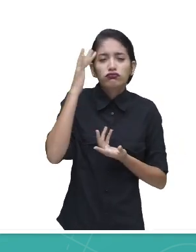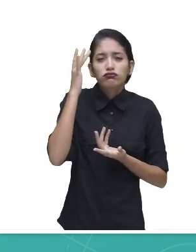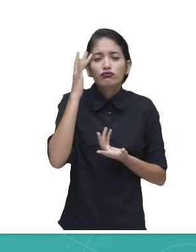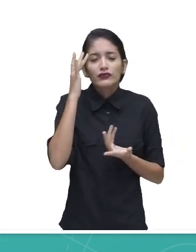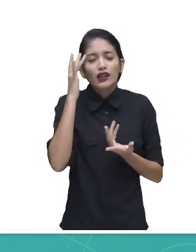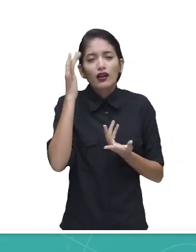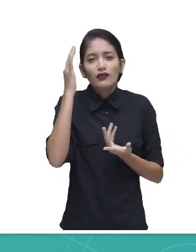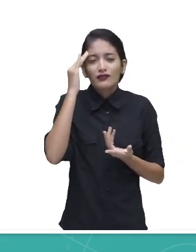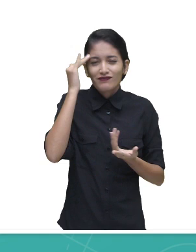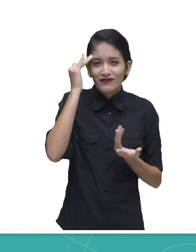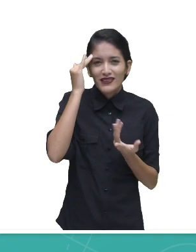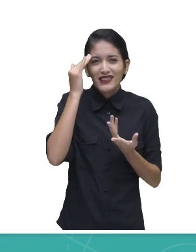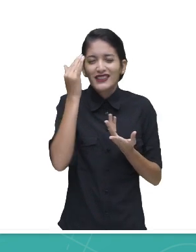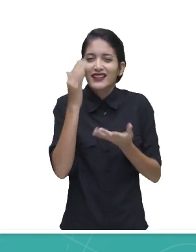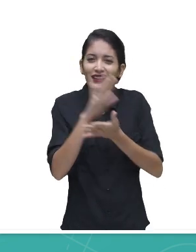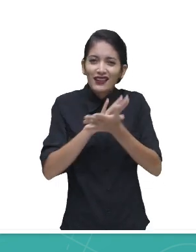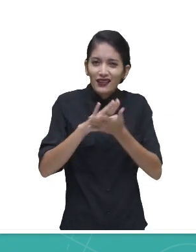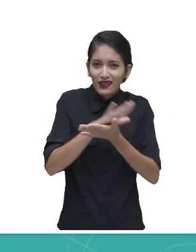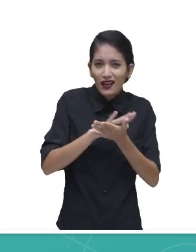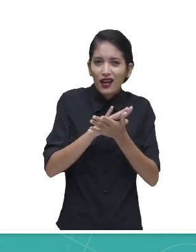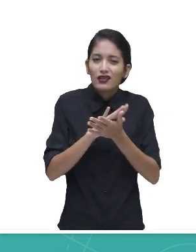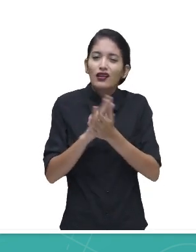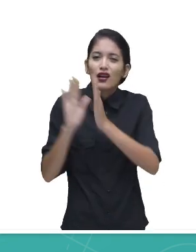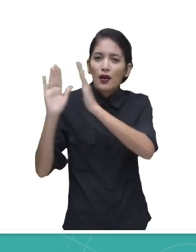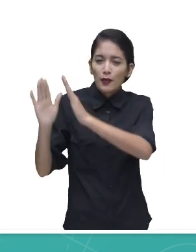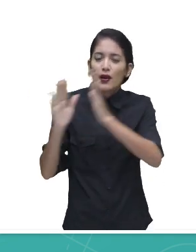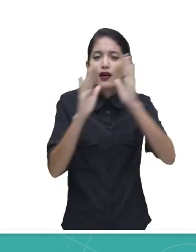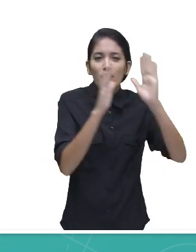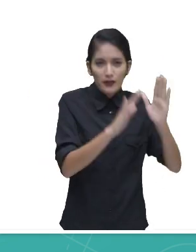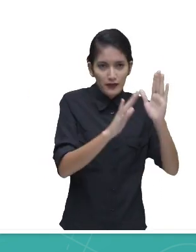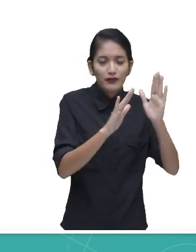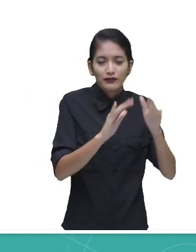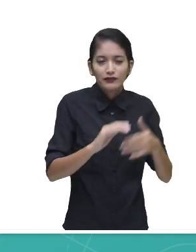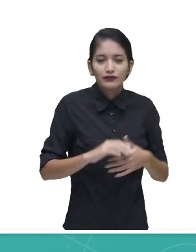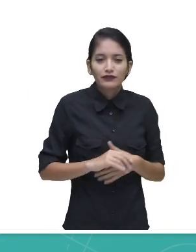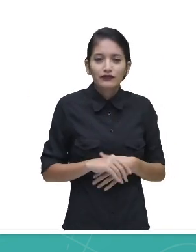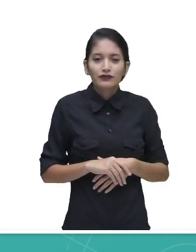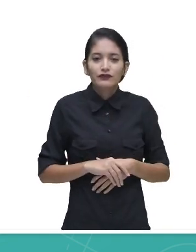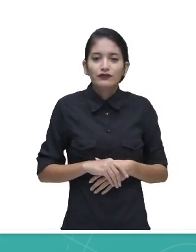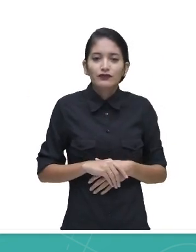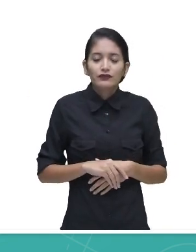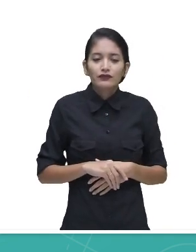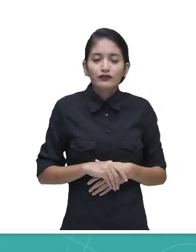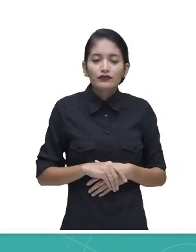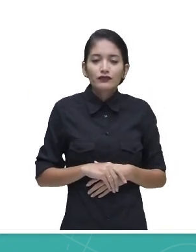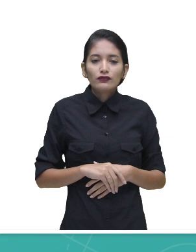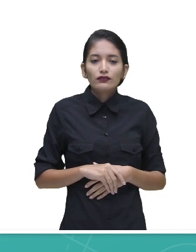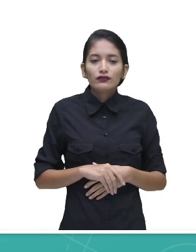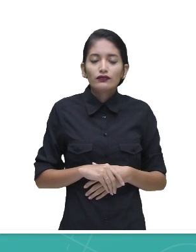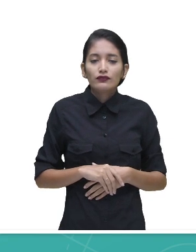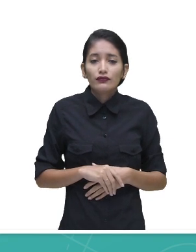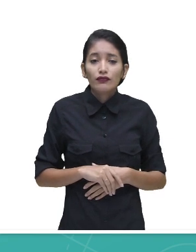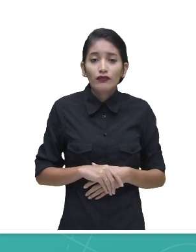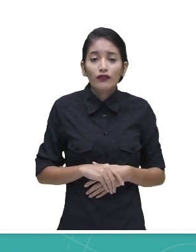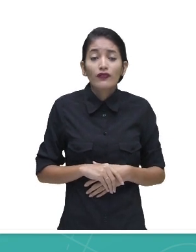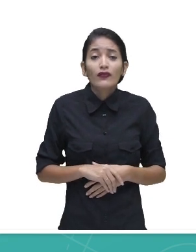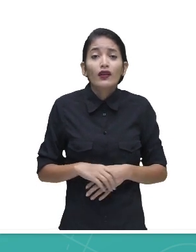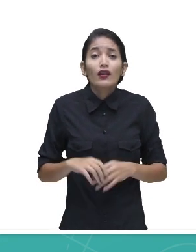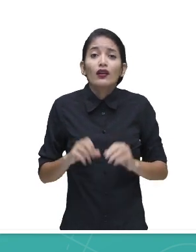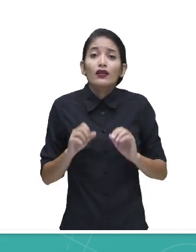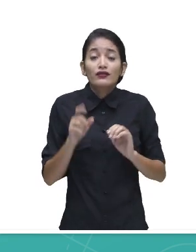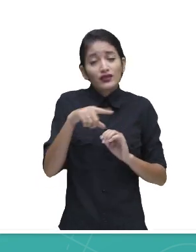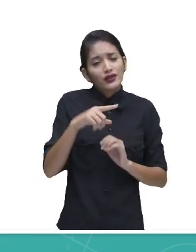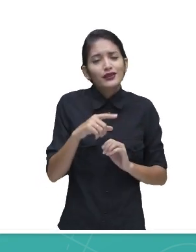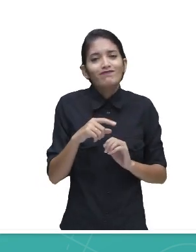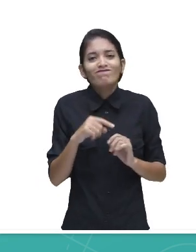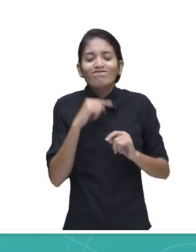isso significa. Geocêntrico, vamos botar o acento, senão o professor de português briga com a gente. Vocês podem até não entender o que